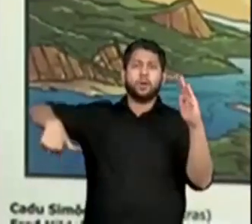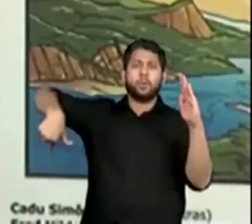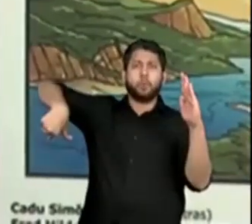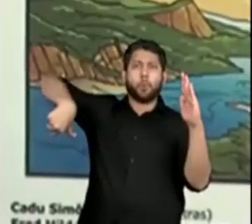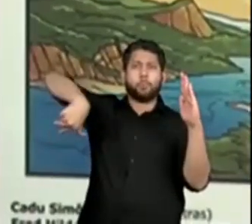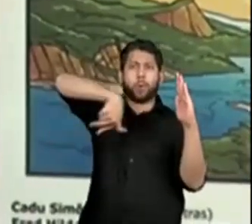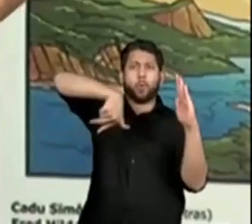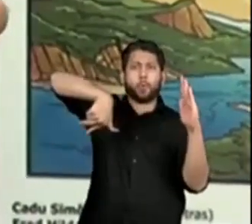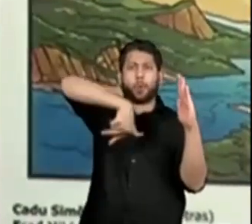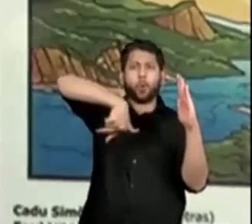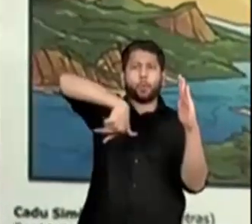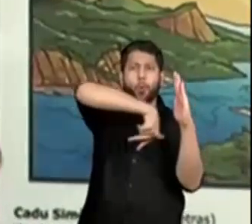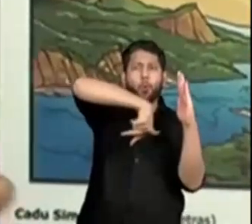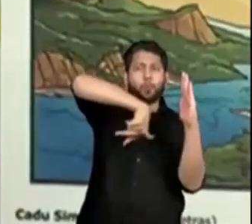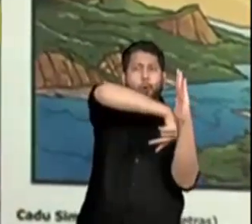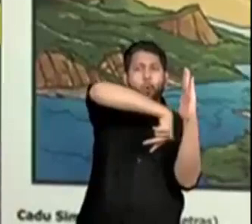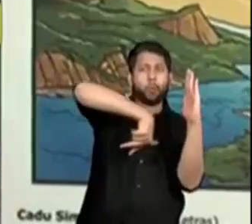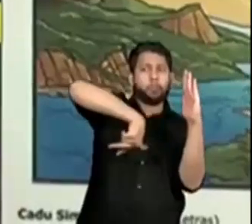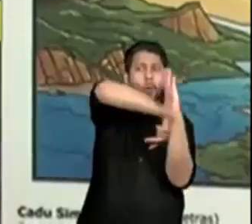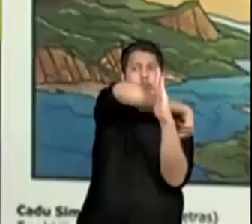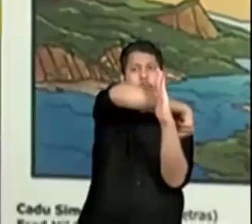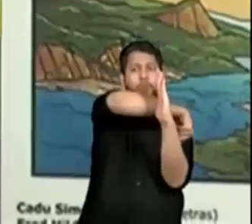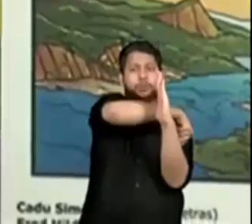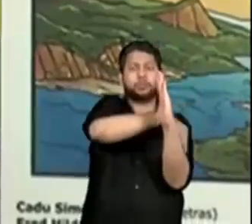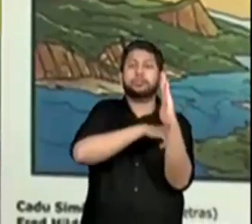várias onomatopeias também.